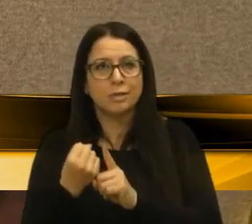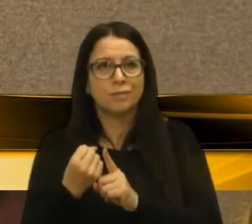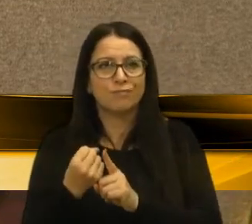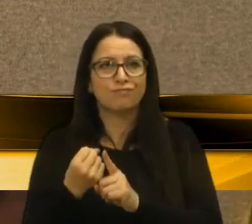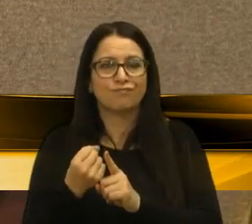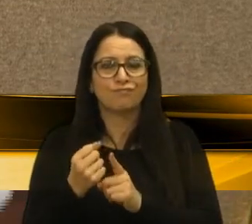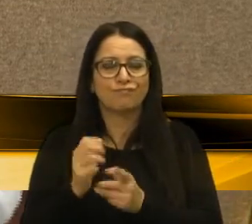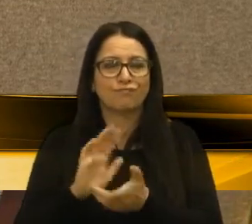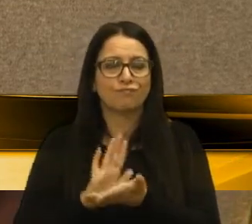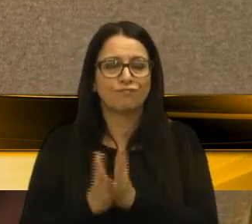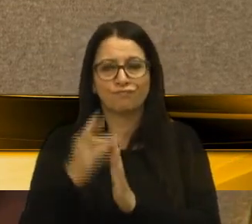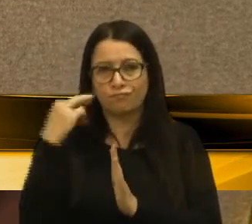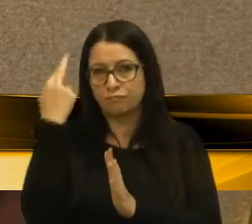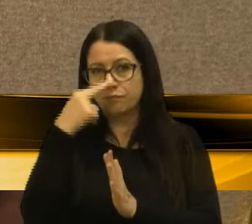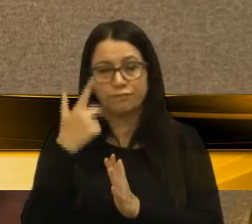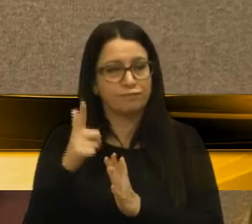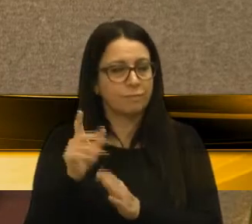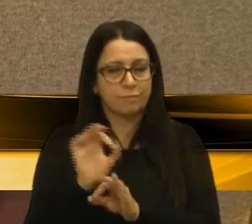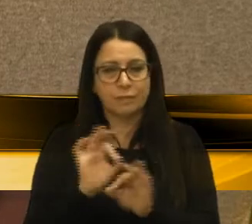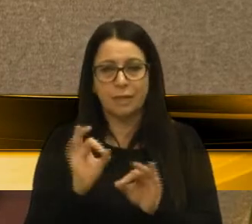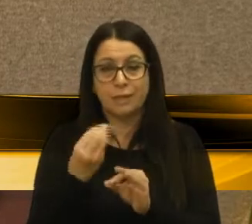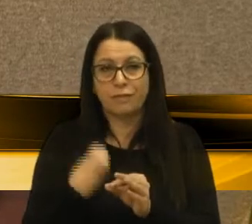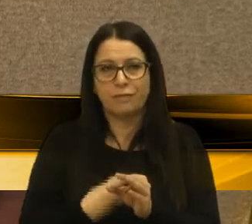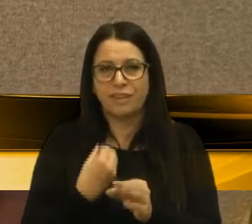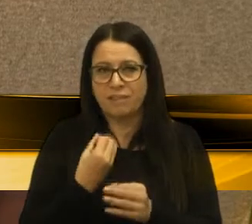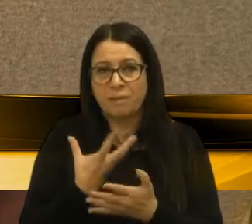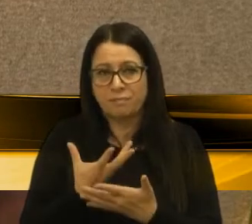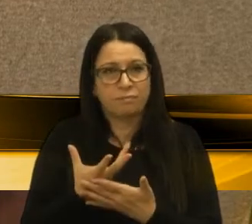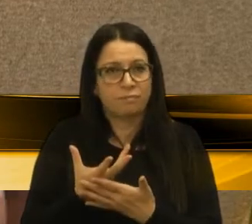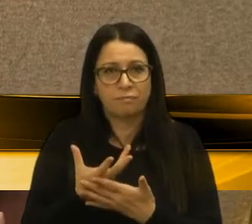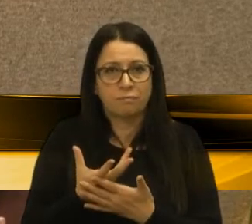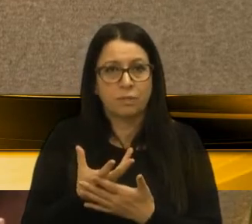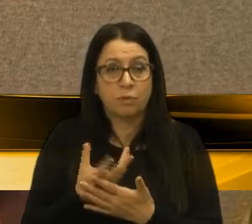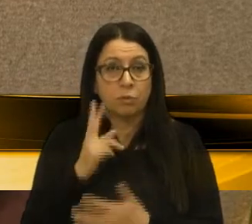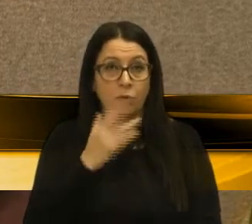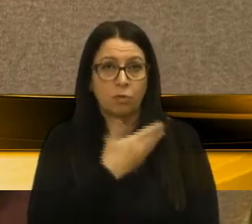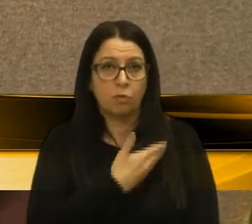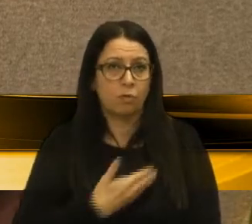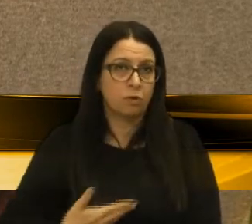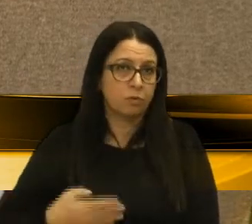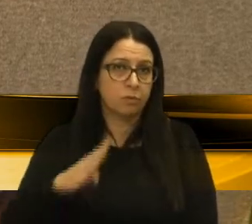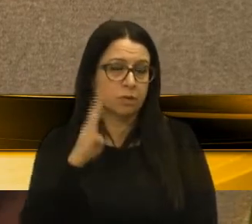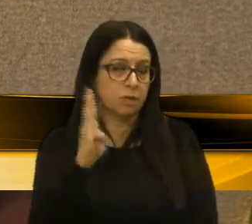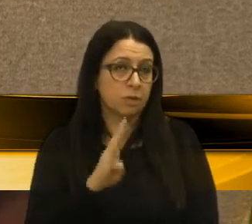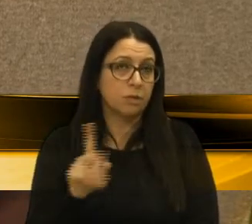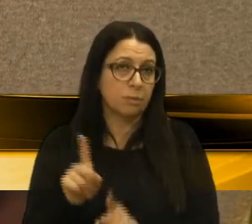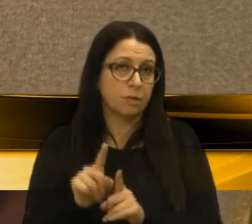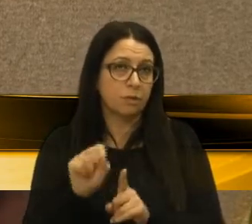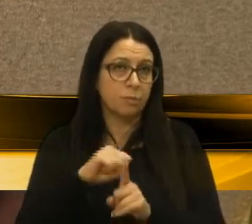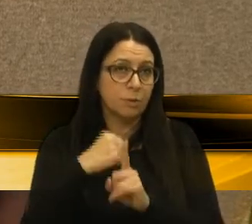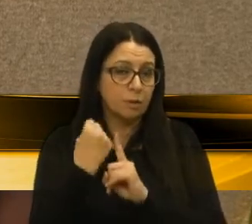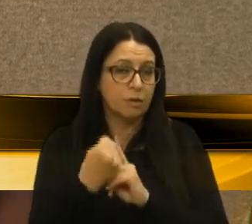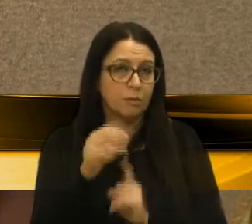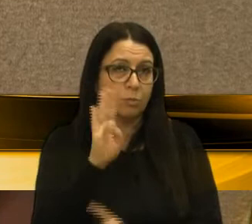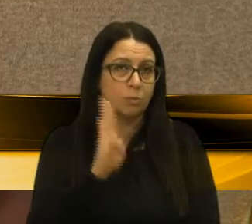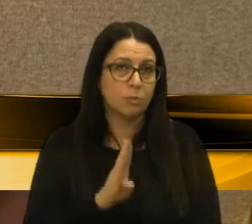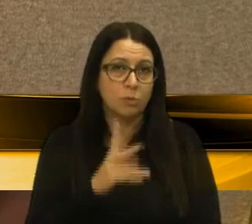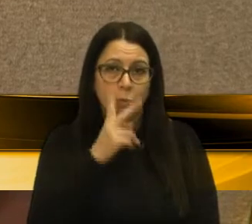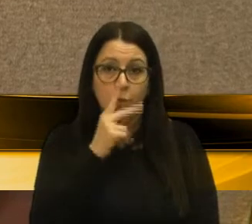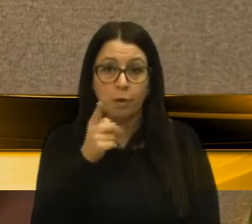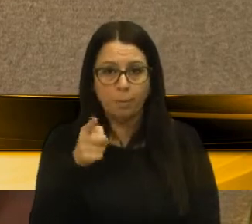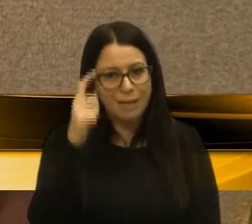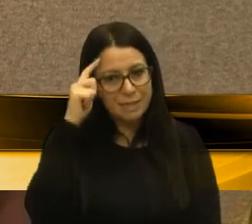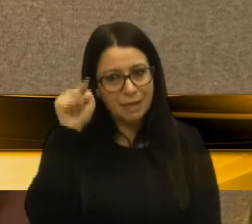racista e sem dignidade, sendo considerados pelo governo brasileiro, inclusive, e pela sociedade brasileira como